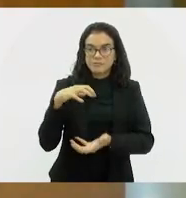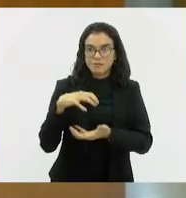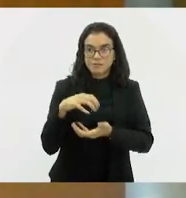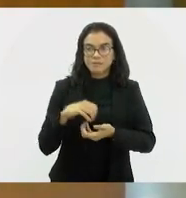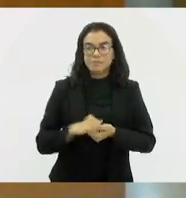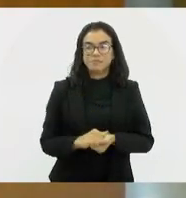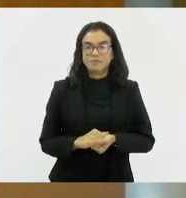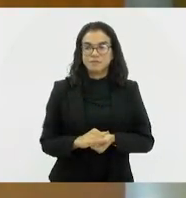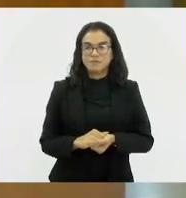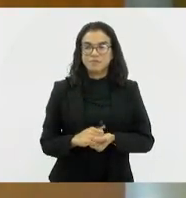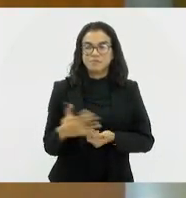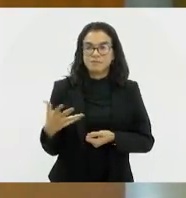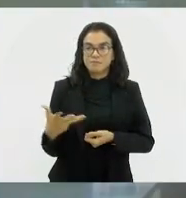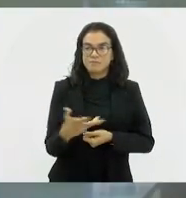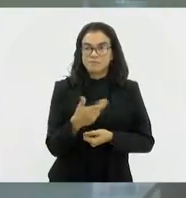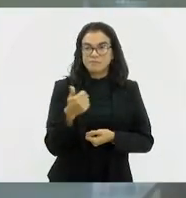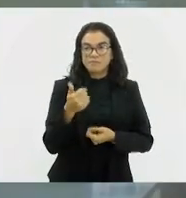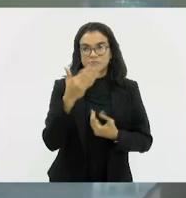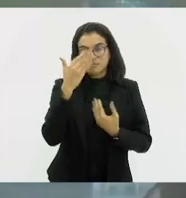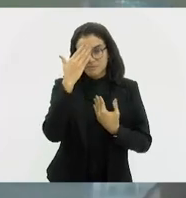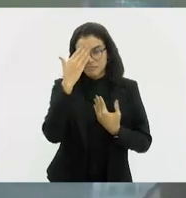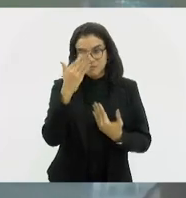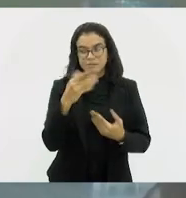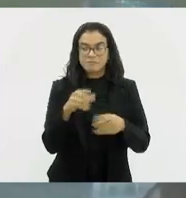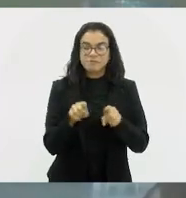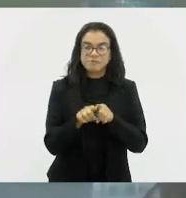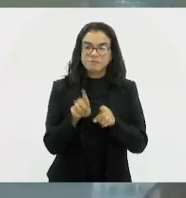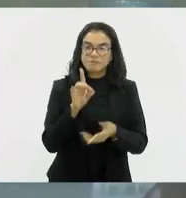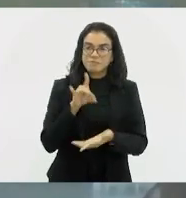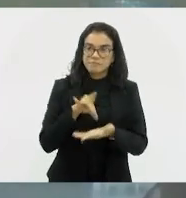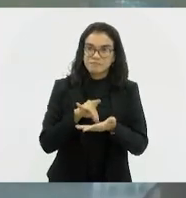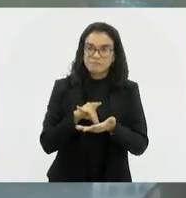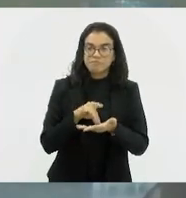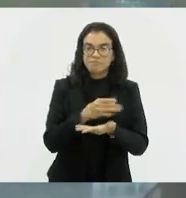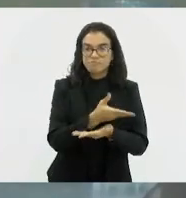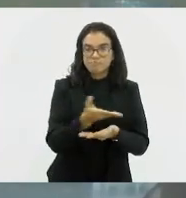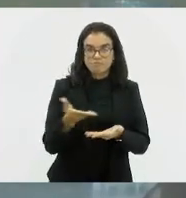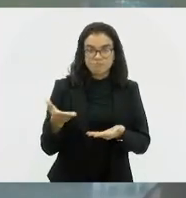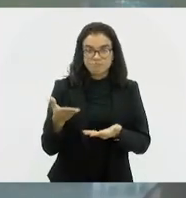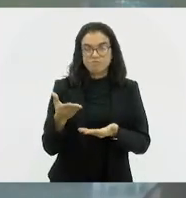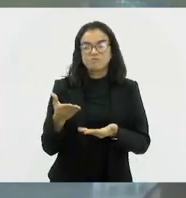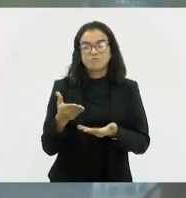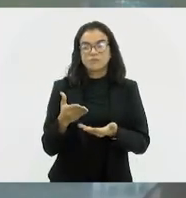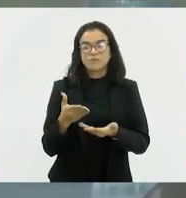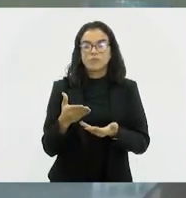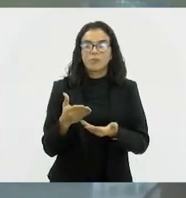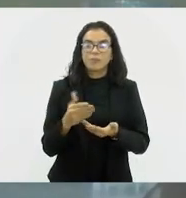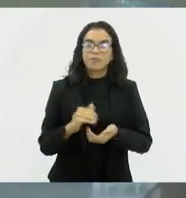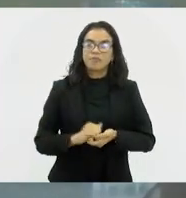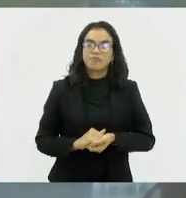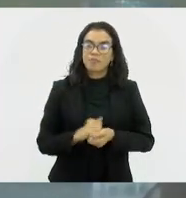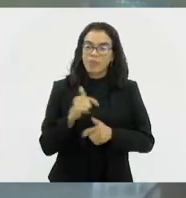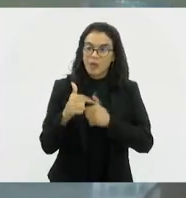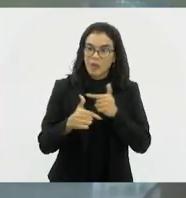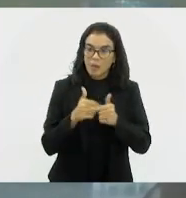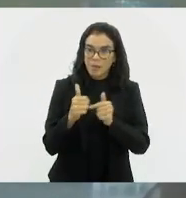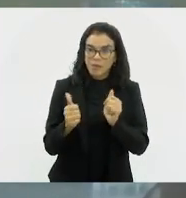magnífico. Então, eu queria agradecer realmente a vocês por estarem aqui, dispondo o tempo de vocês para nos ensinar.